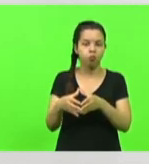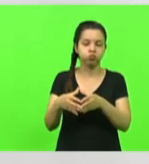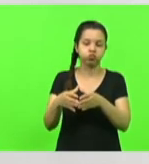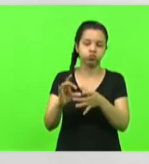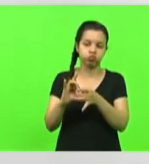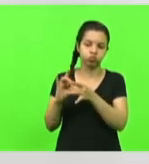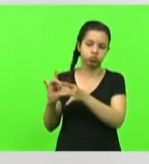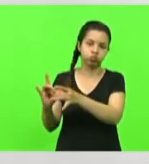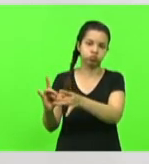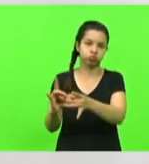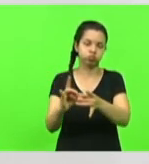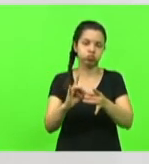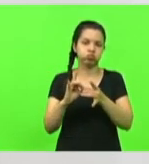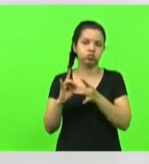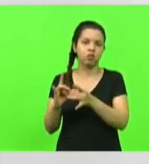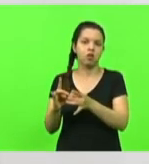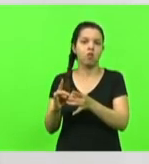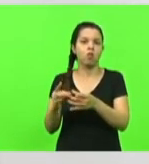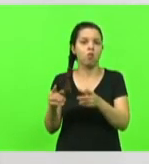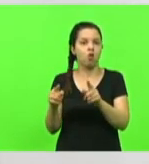de varejo.